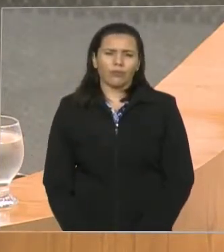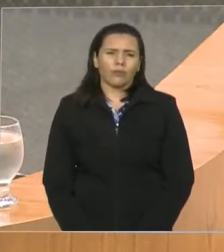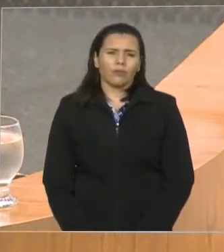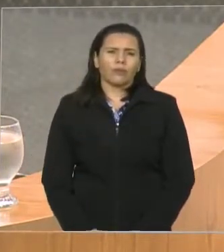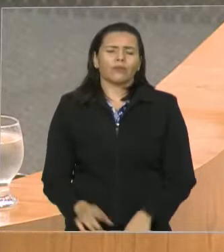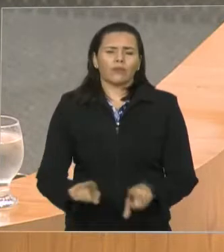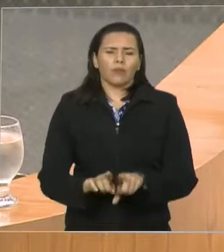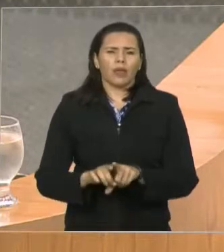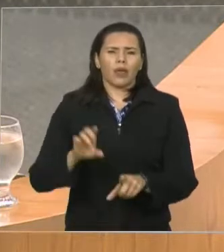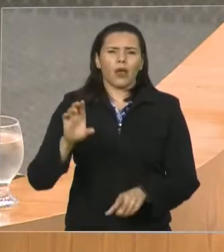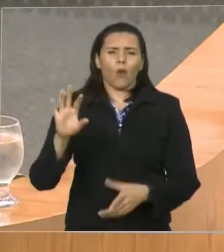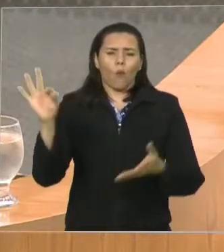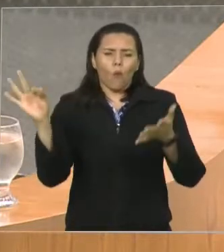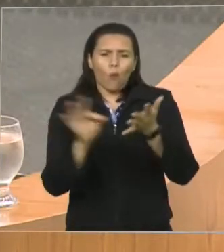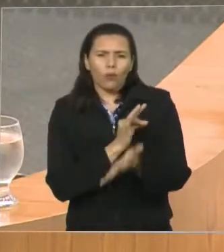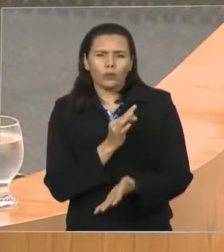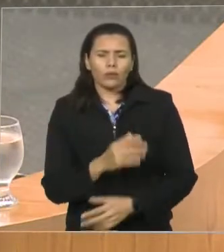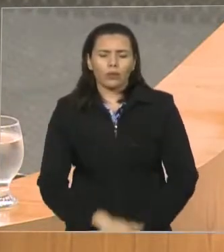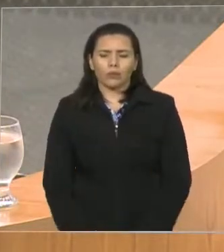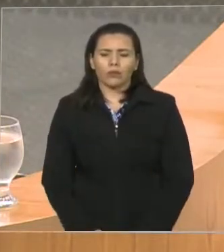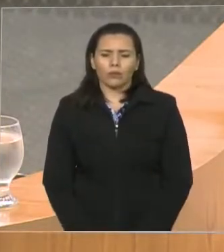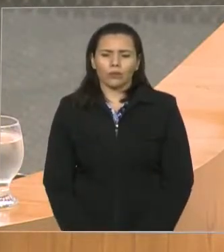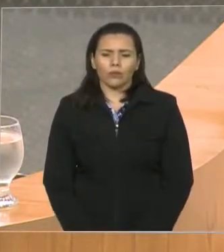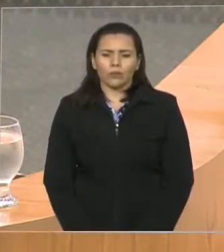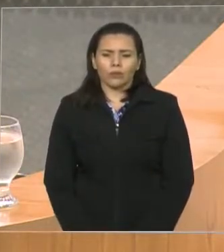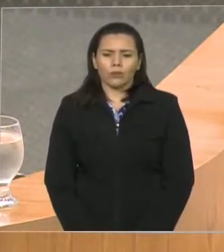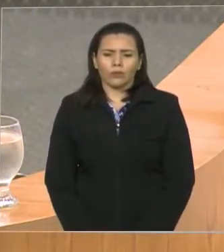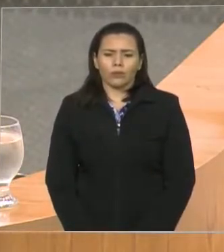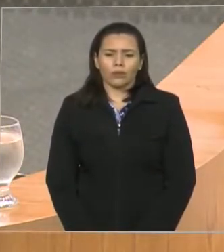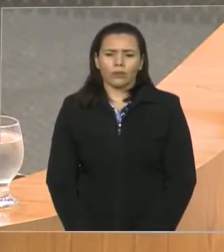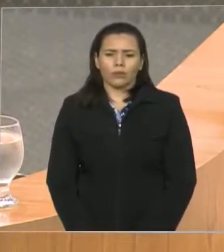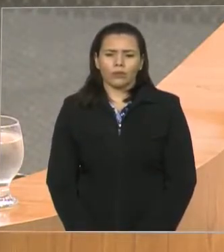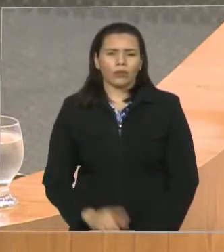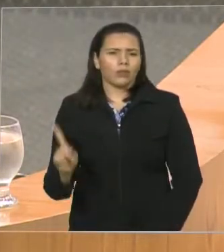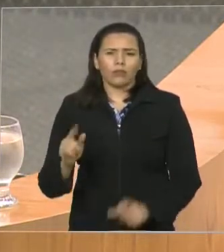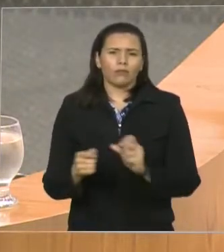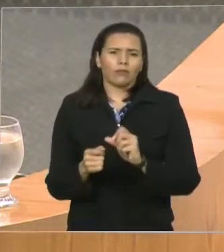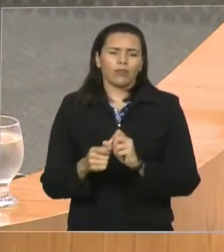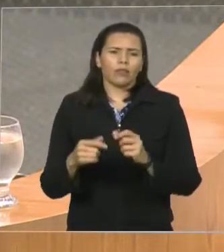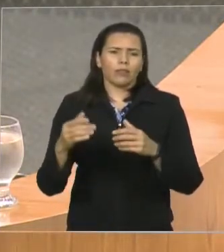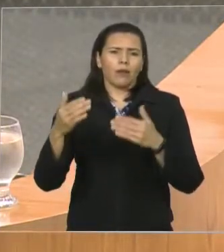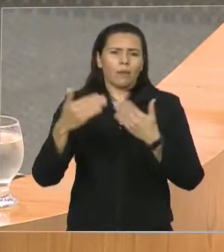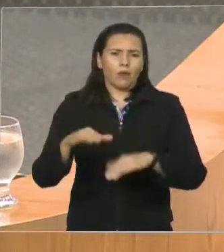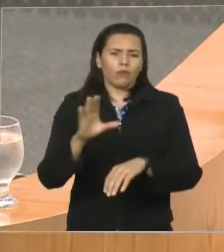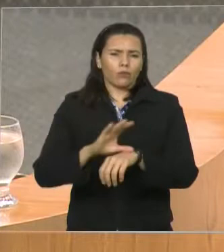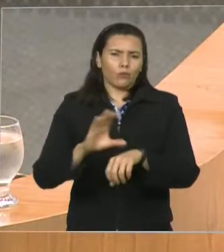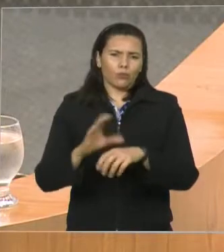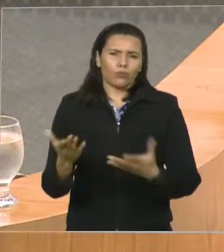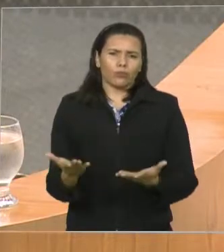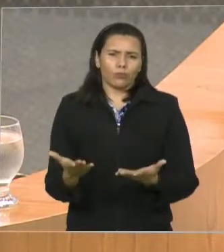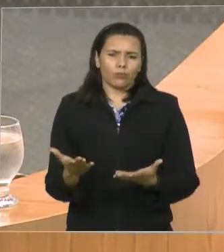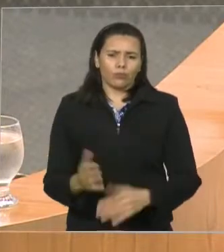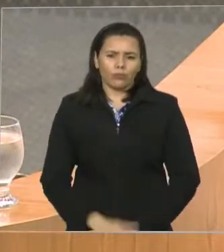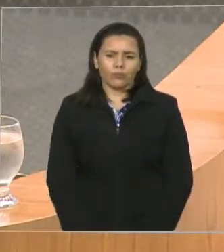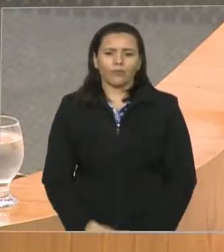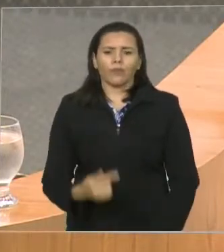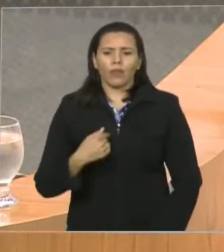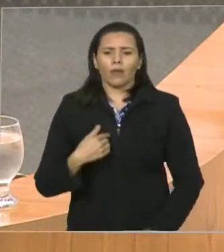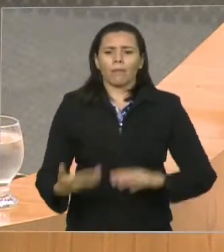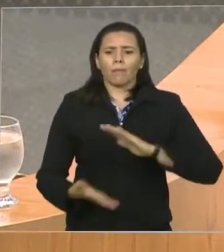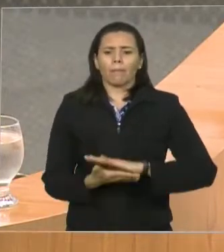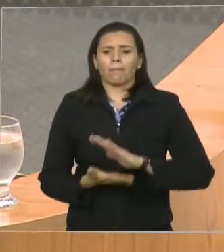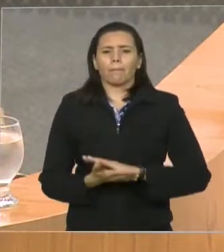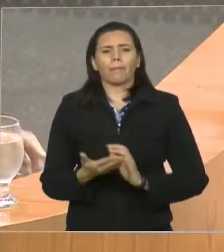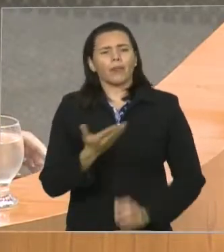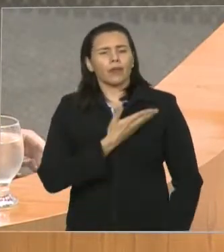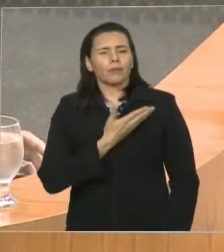seletivos, em detrimento do concurso. Quero cumprimentar de forma especial ao amigo Bentivi. Eu falo